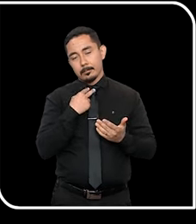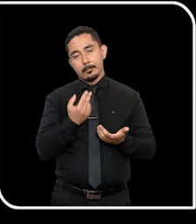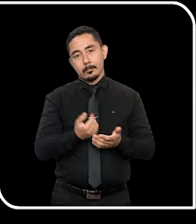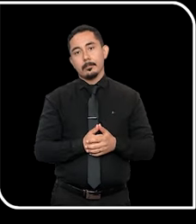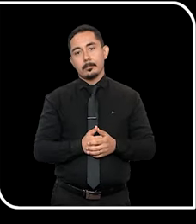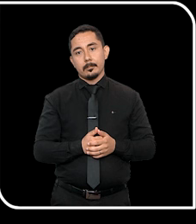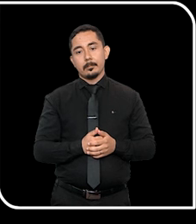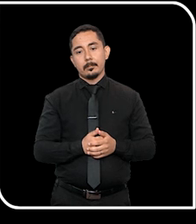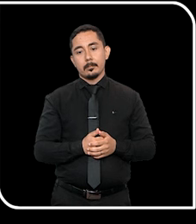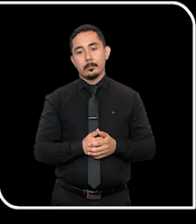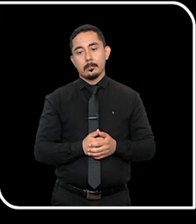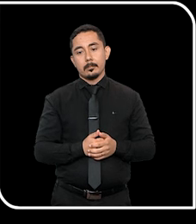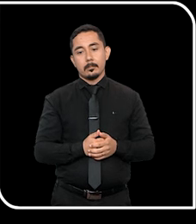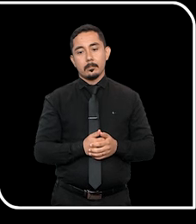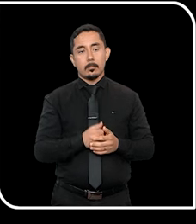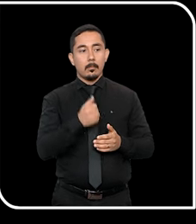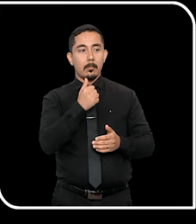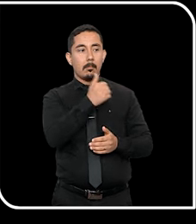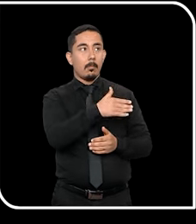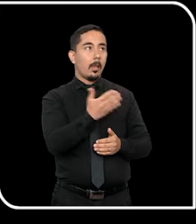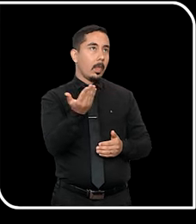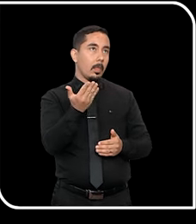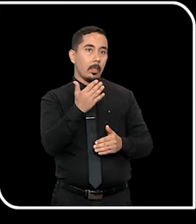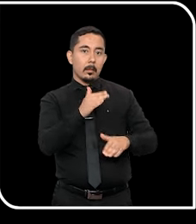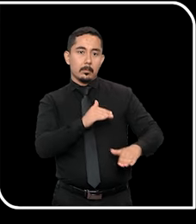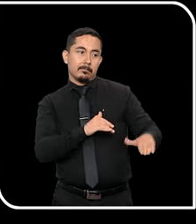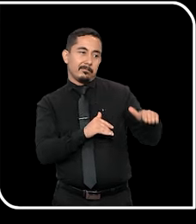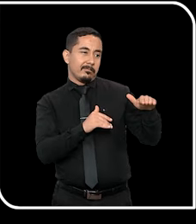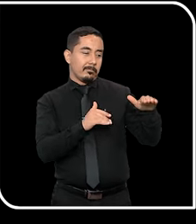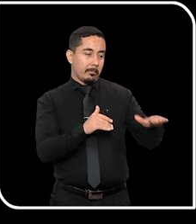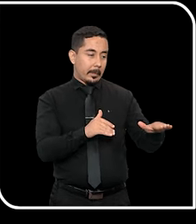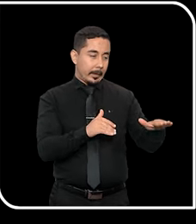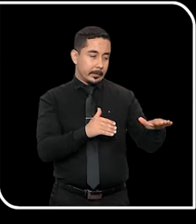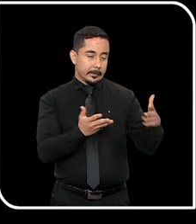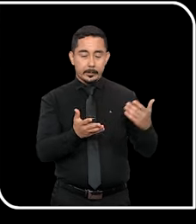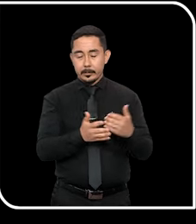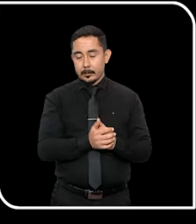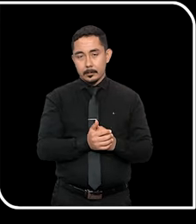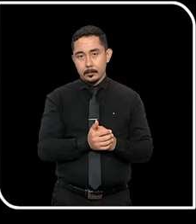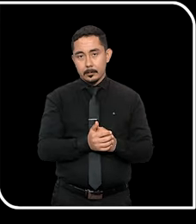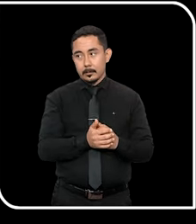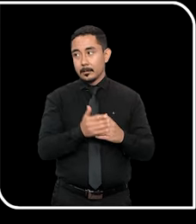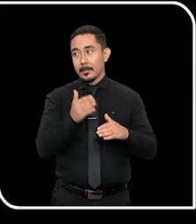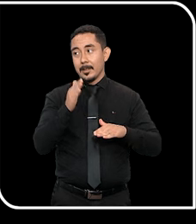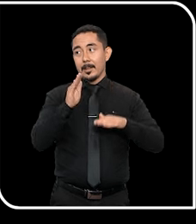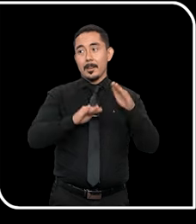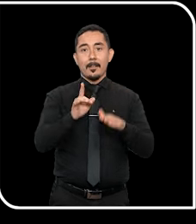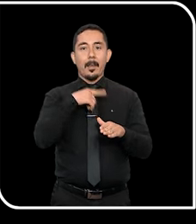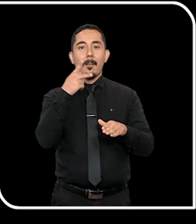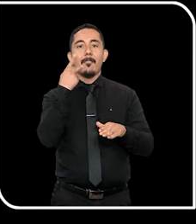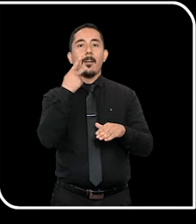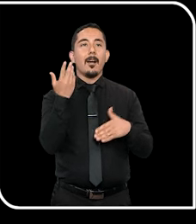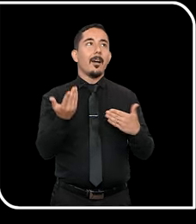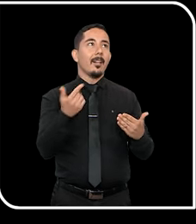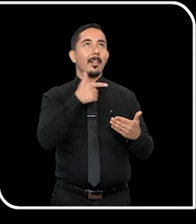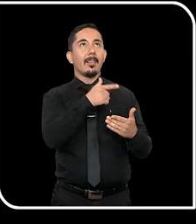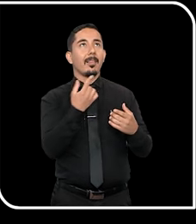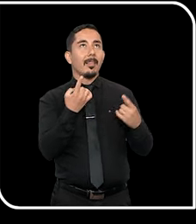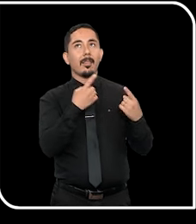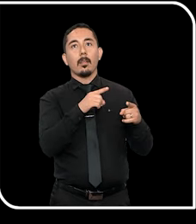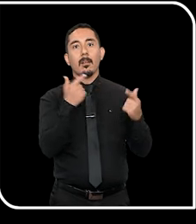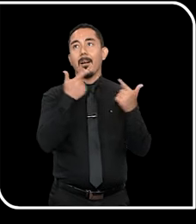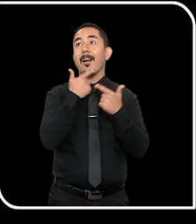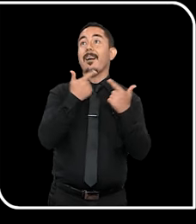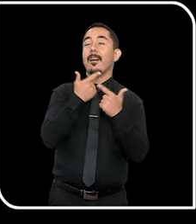sabe Ah fulan é Ah não sabe quando a pessoa fala assim de uma forma para gerar engajamento para as pessoas